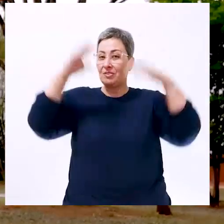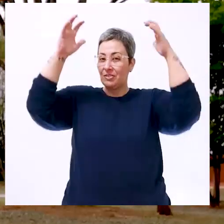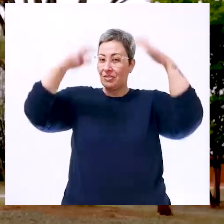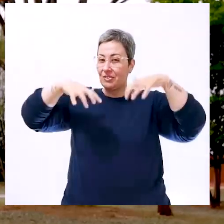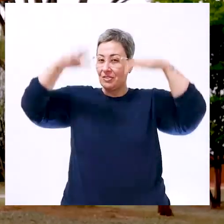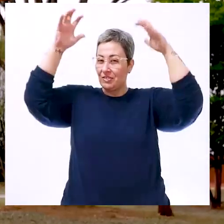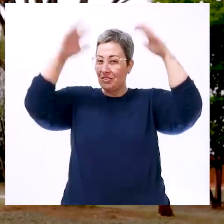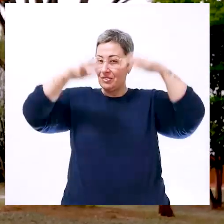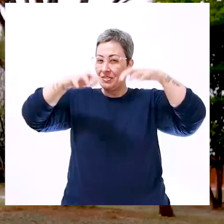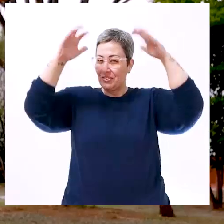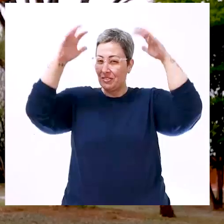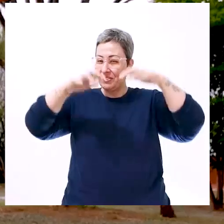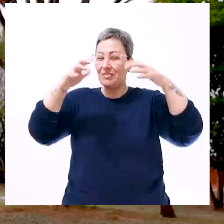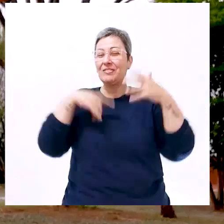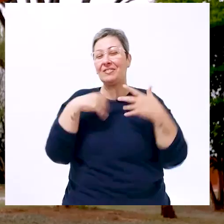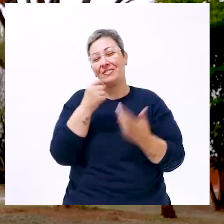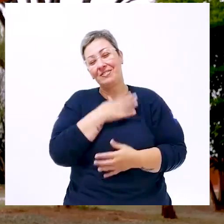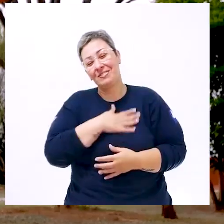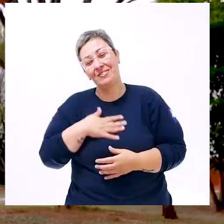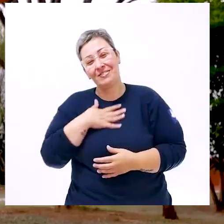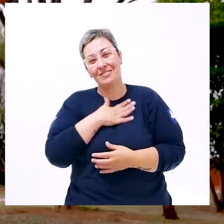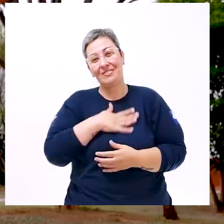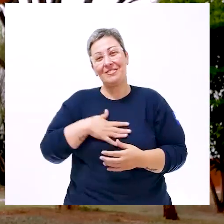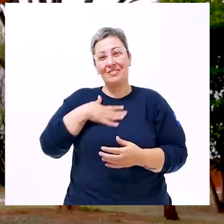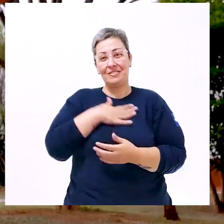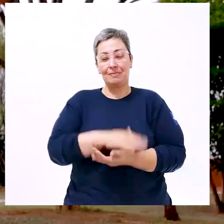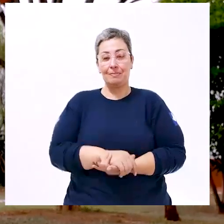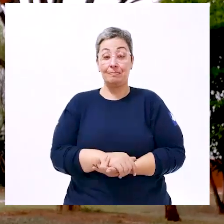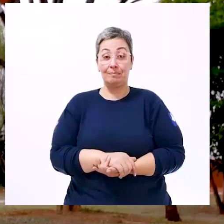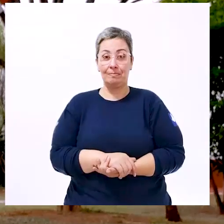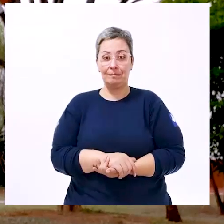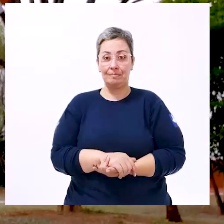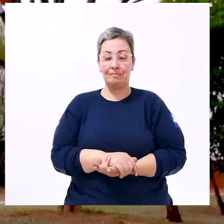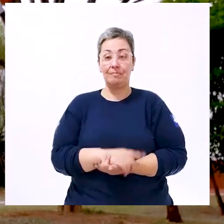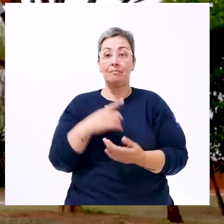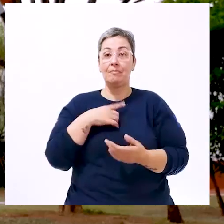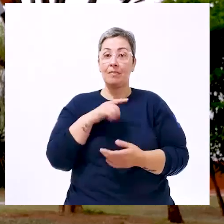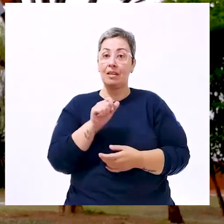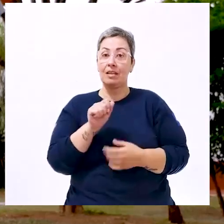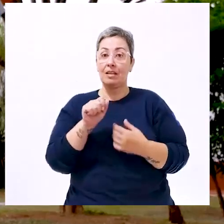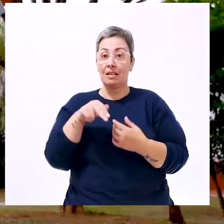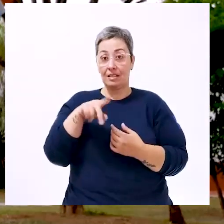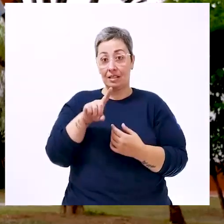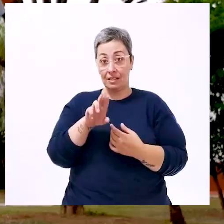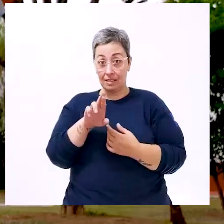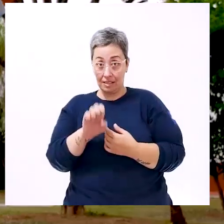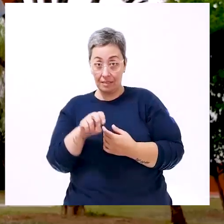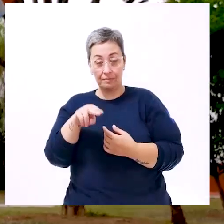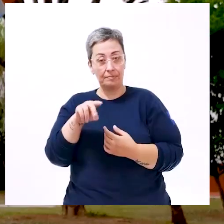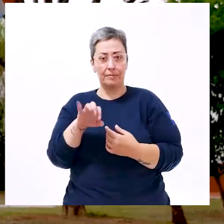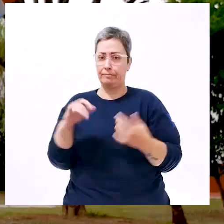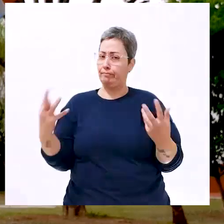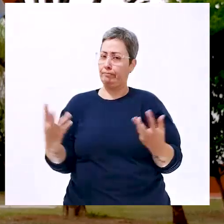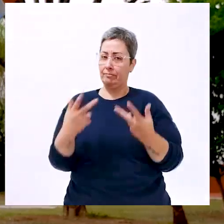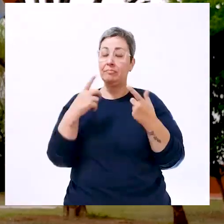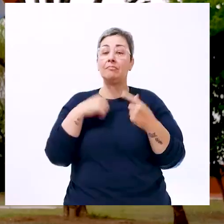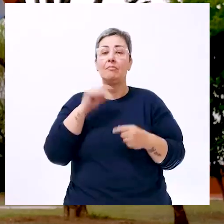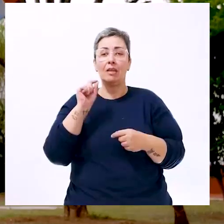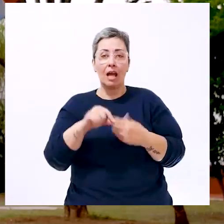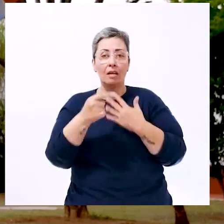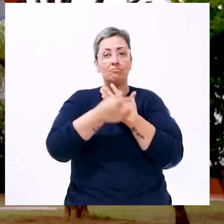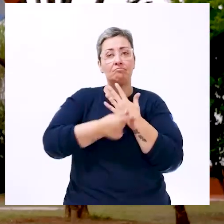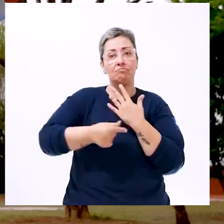virá chuva! Ah, que gostoso! André Neves é